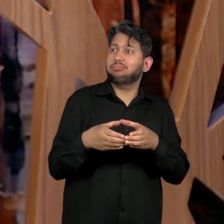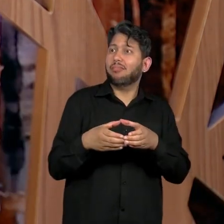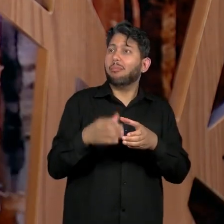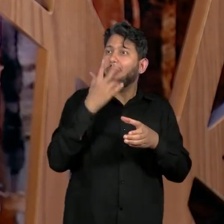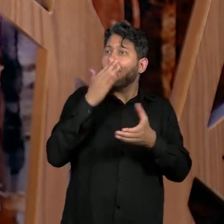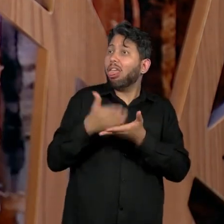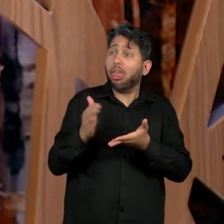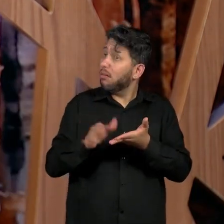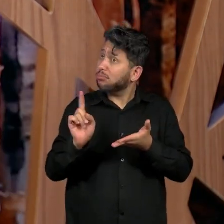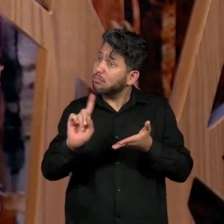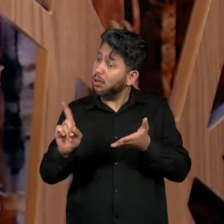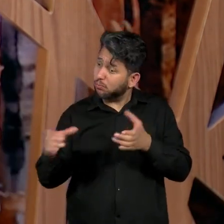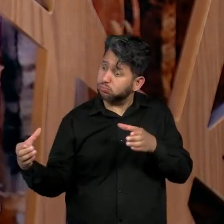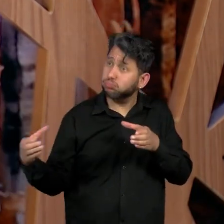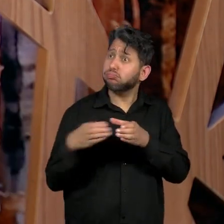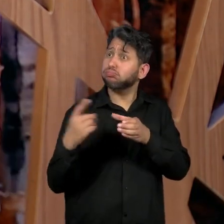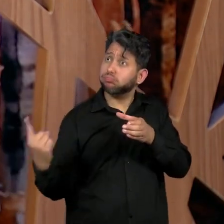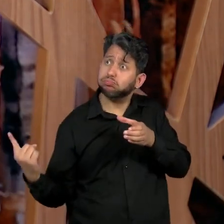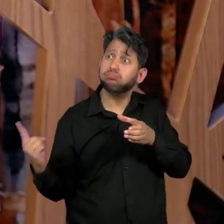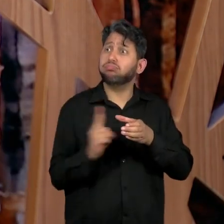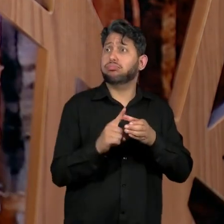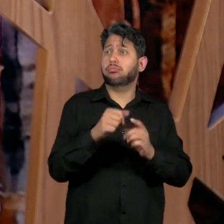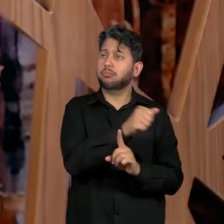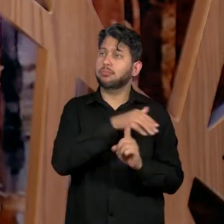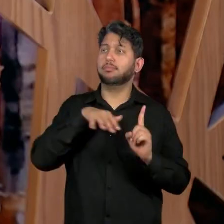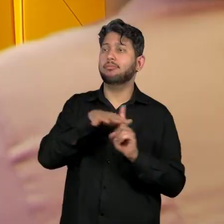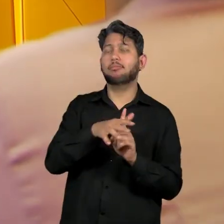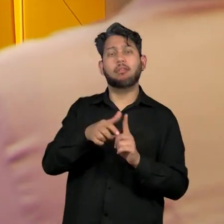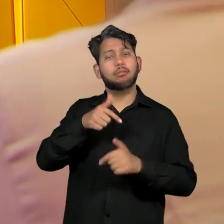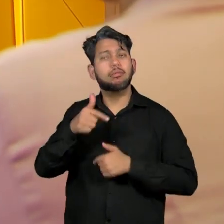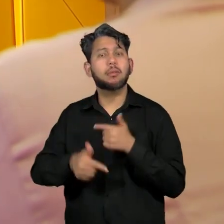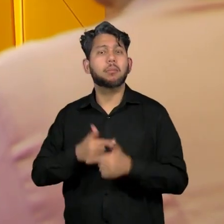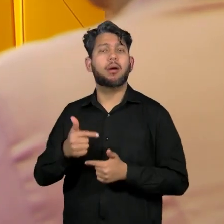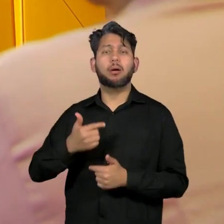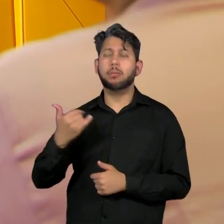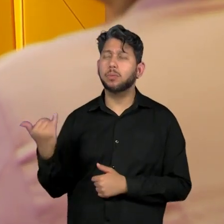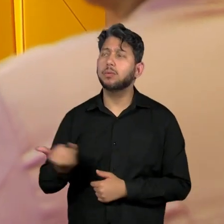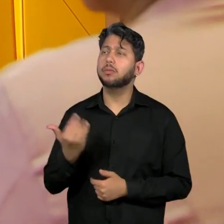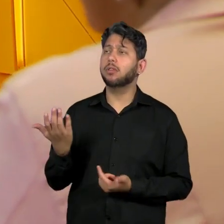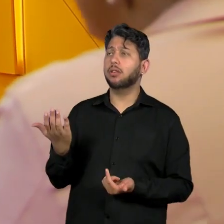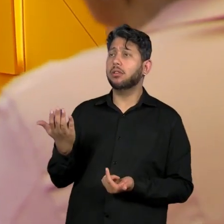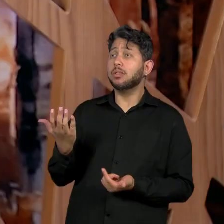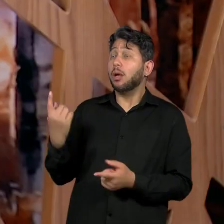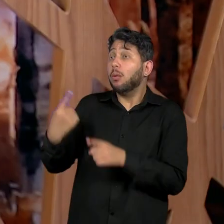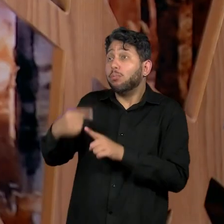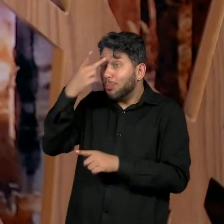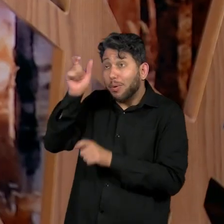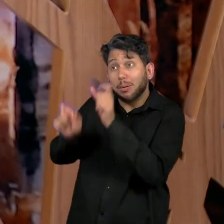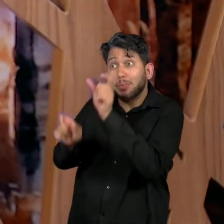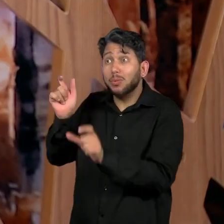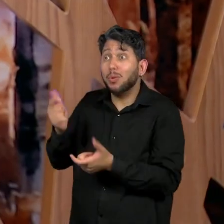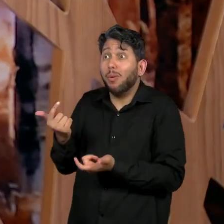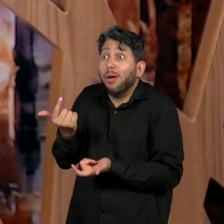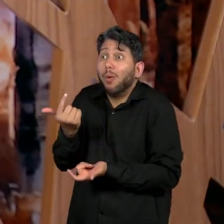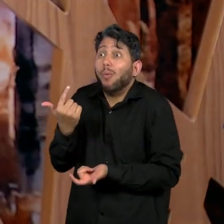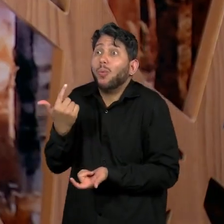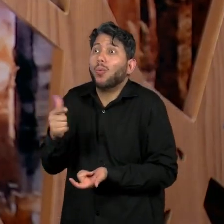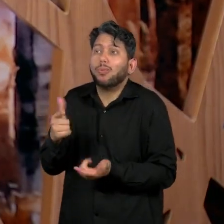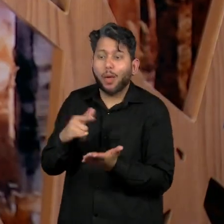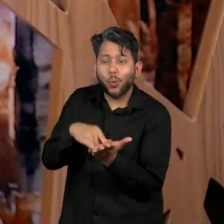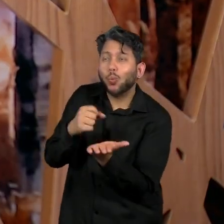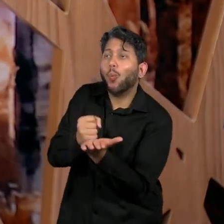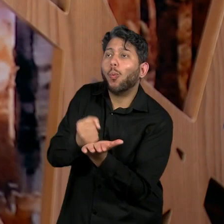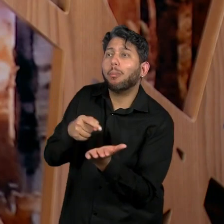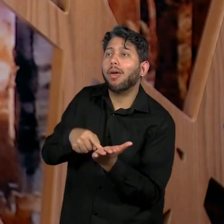marginalização mesmo, né? E então, você traz essas pessoas, inclui essas pessoas que muitas vezes não têm a própria